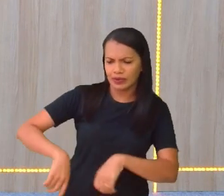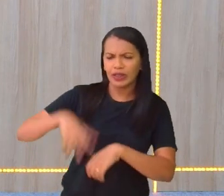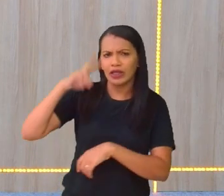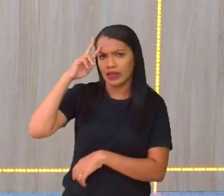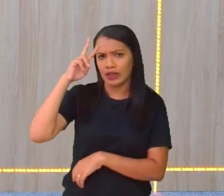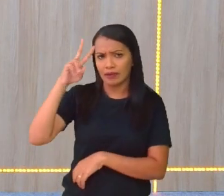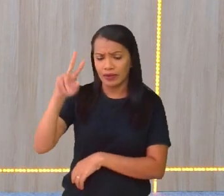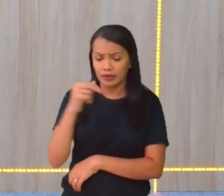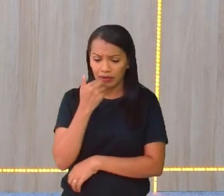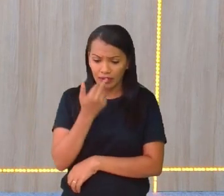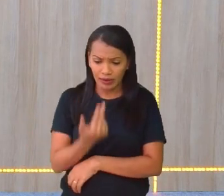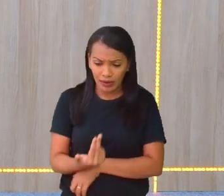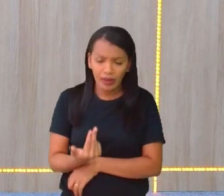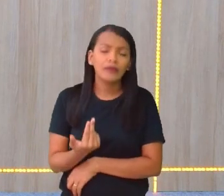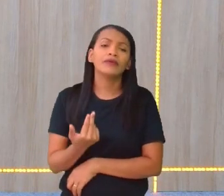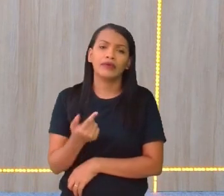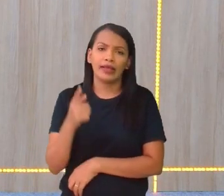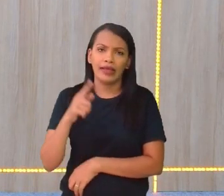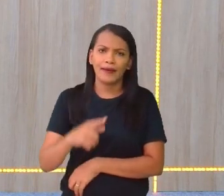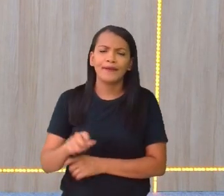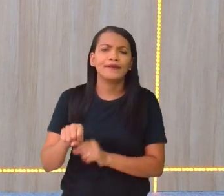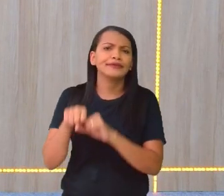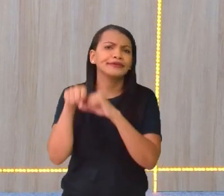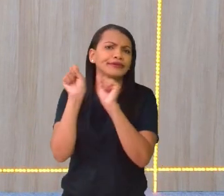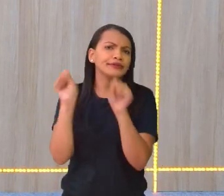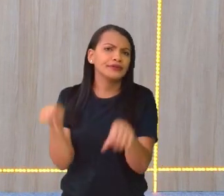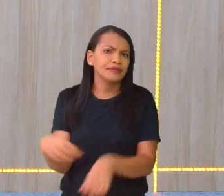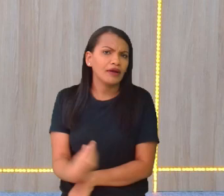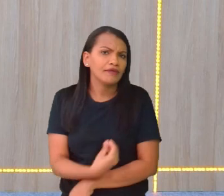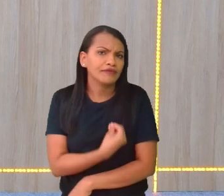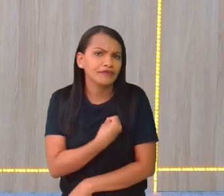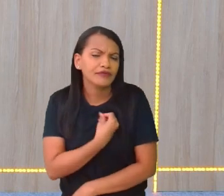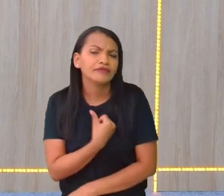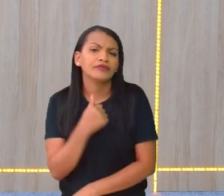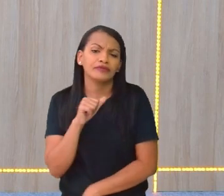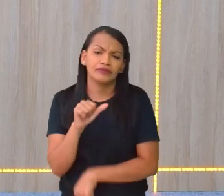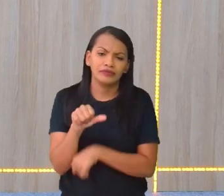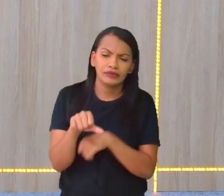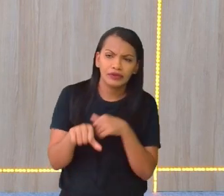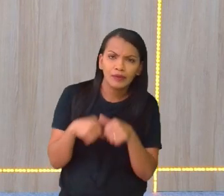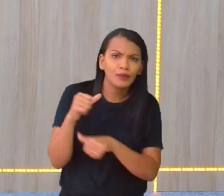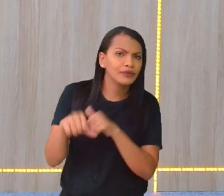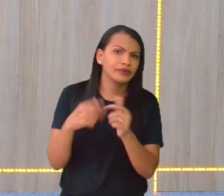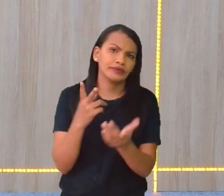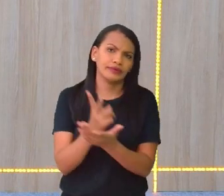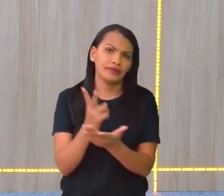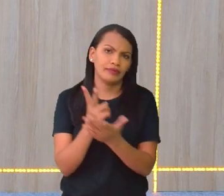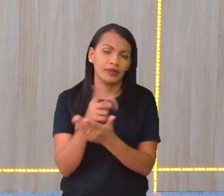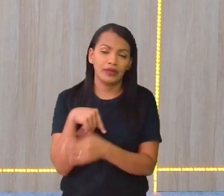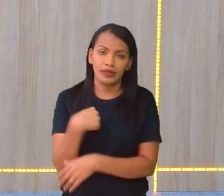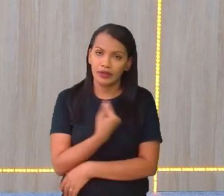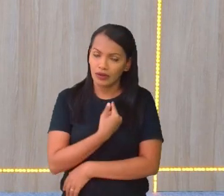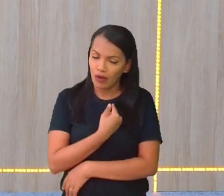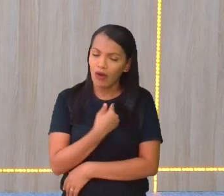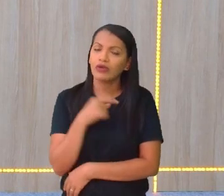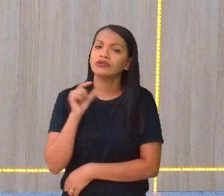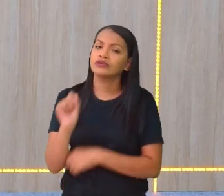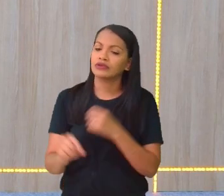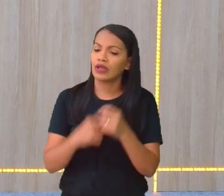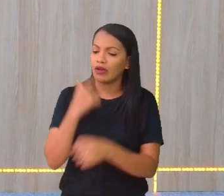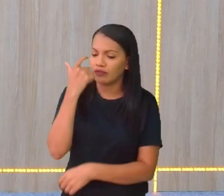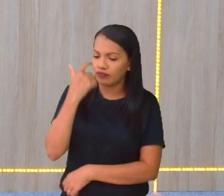a língua é um sistema vivo, mutável e que todos nós somos agentes